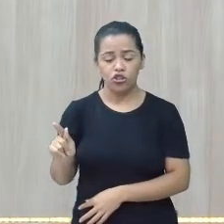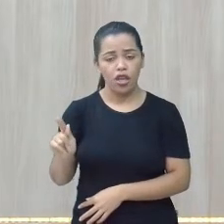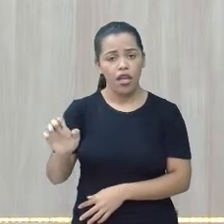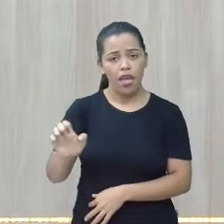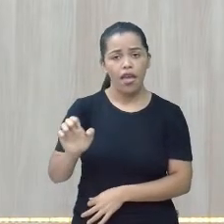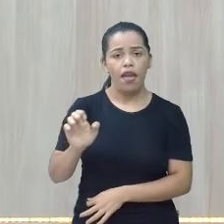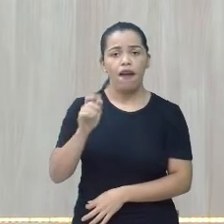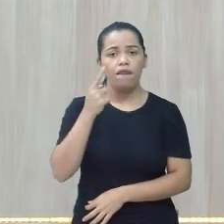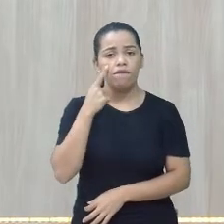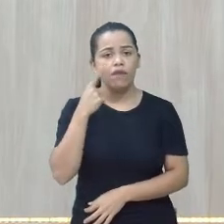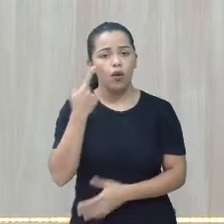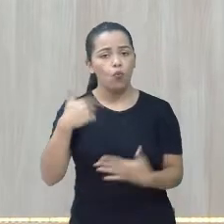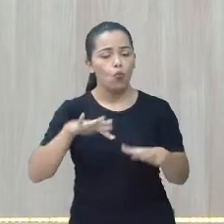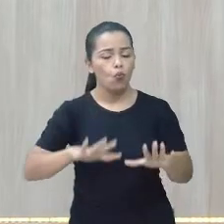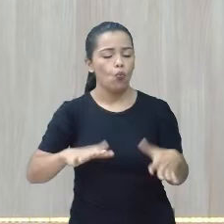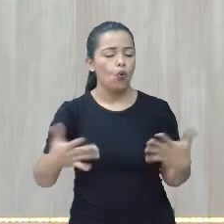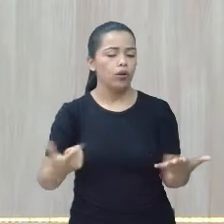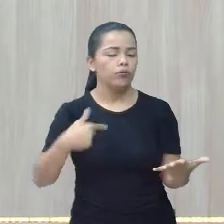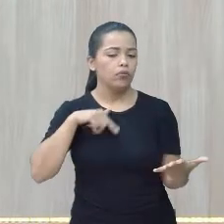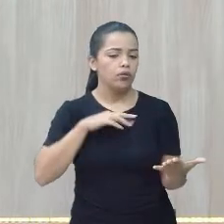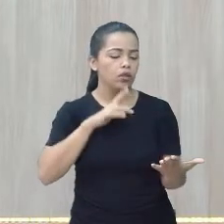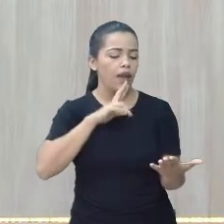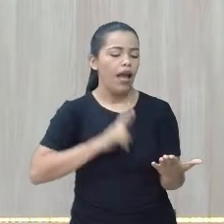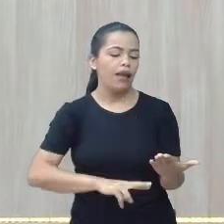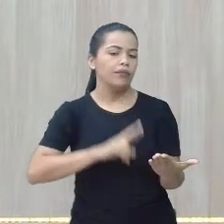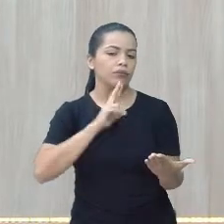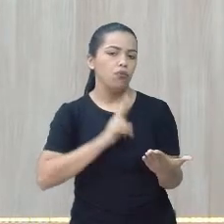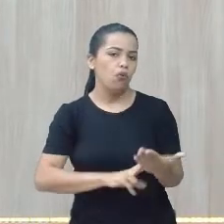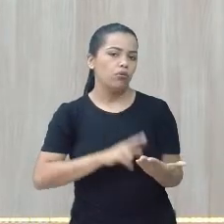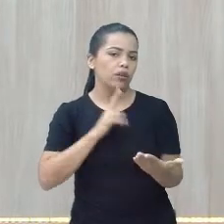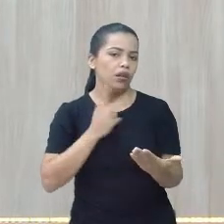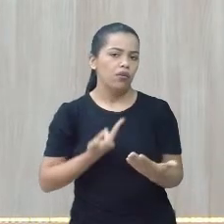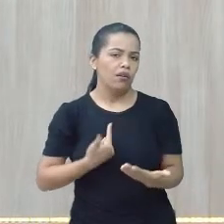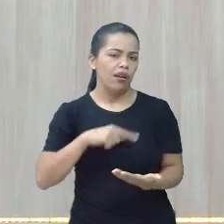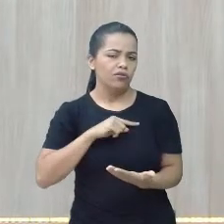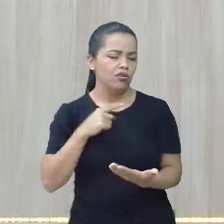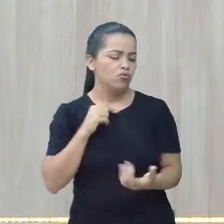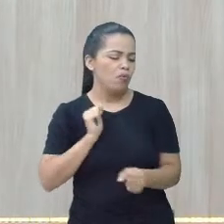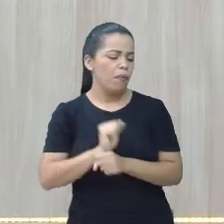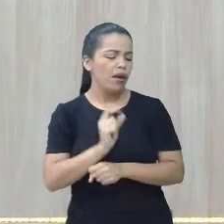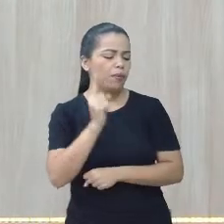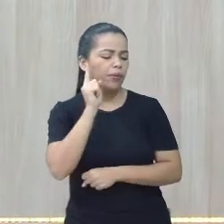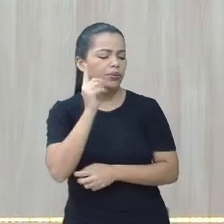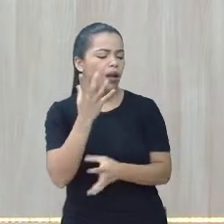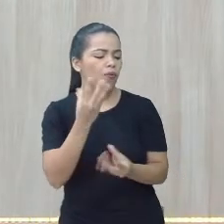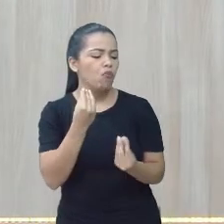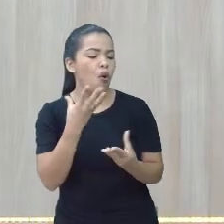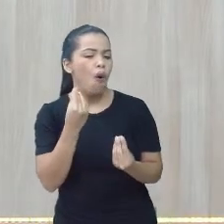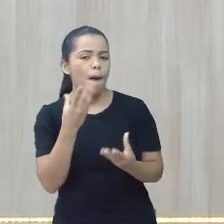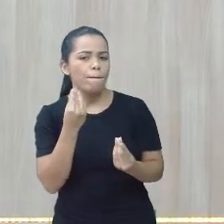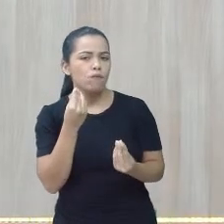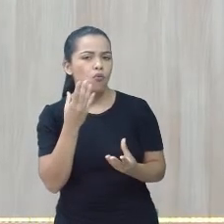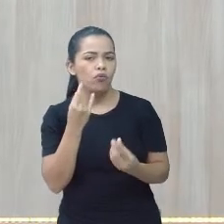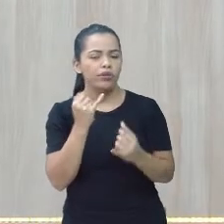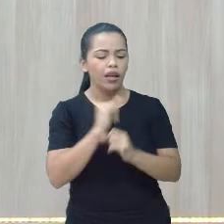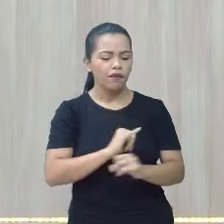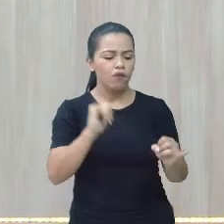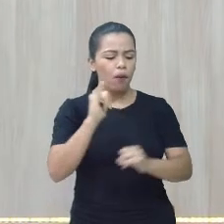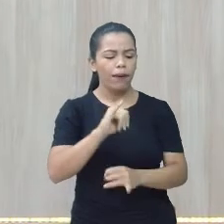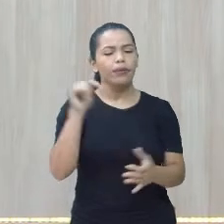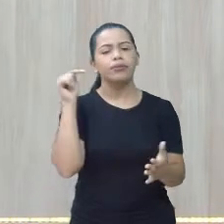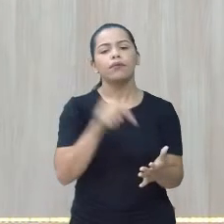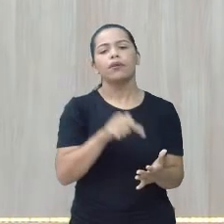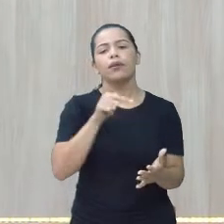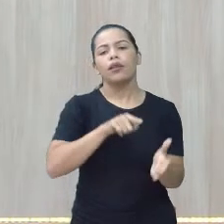o questionário, a gente não para pensar no tanto de informação que é possível tirar desse questionário,